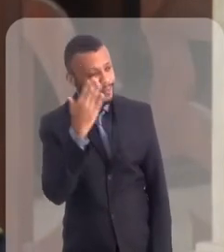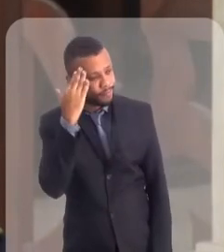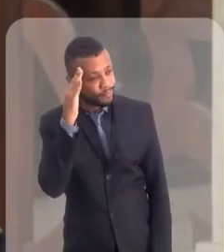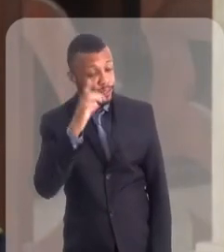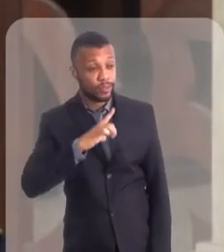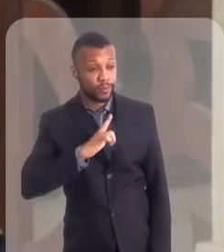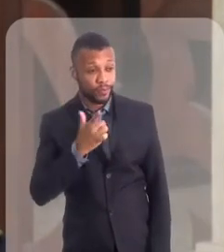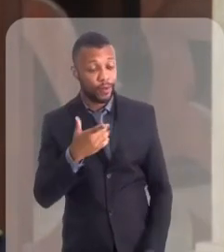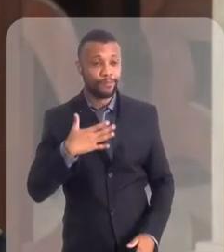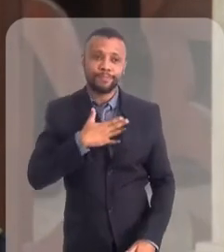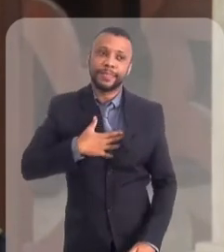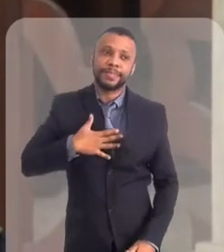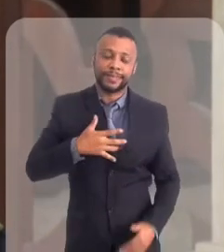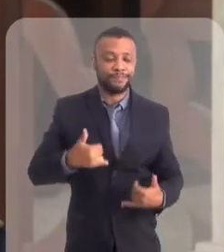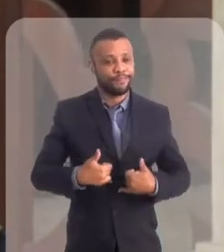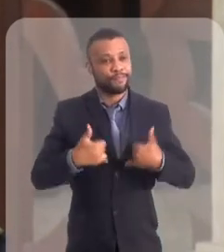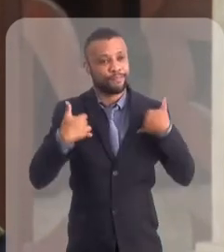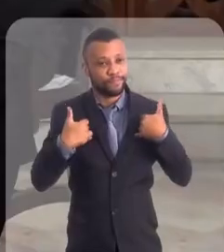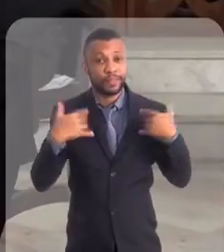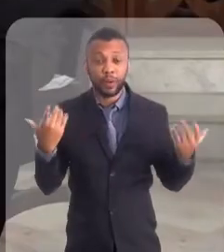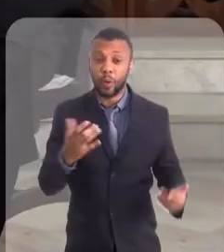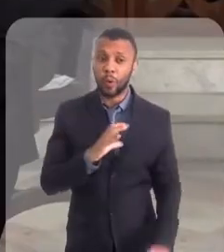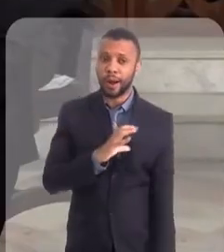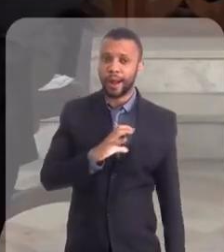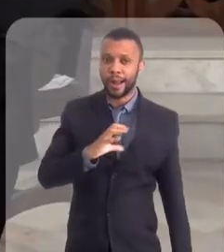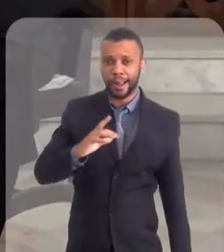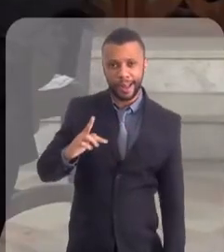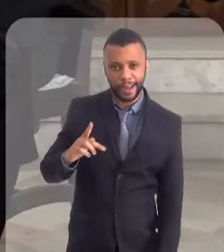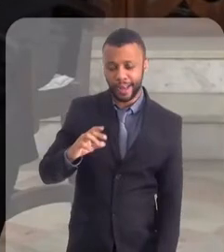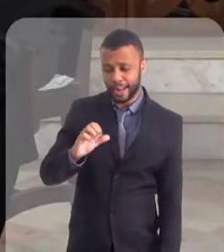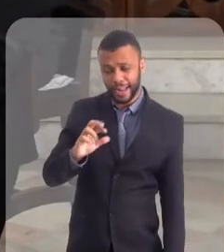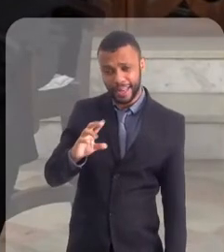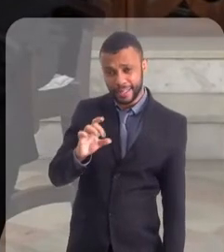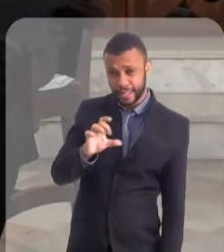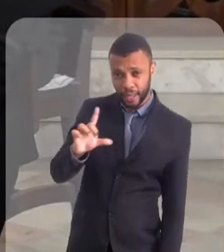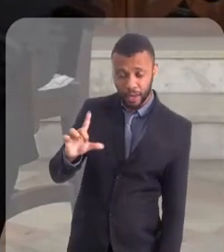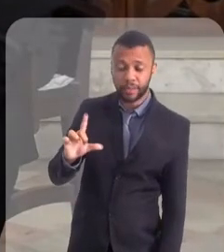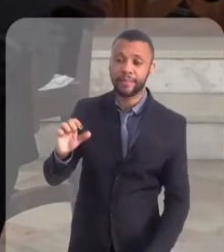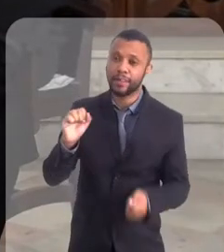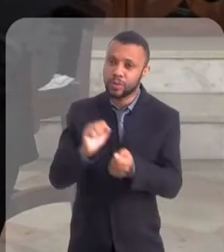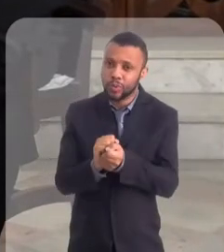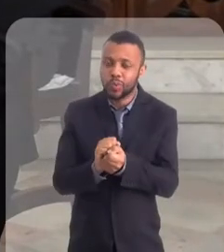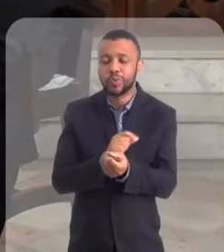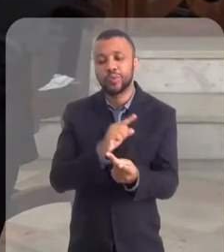sua ordenação e o cardeal estava presente também.